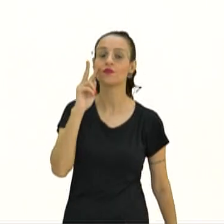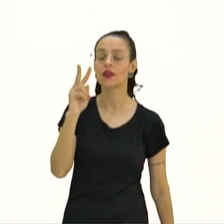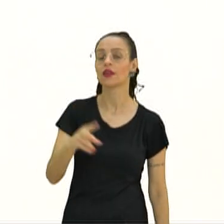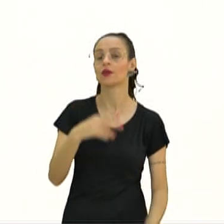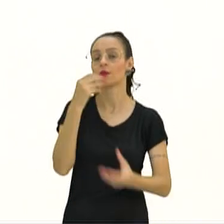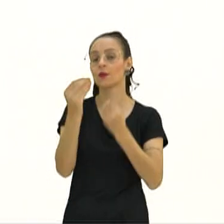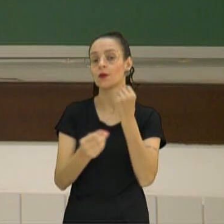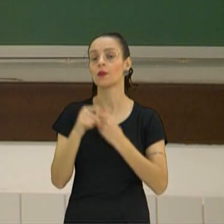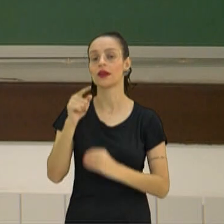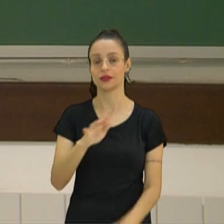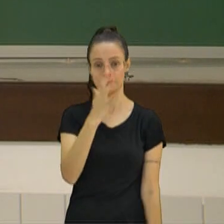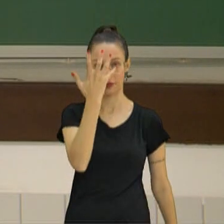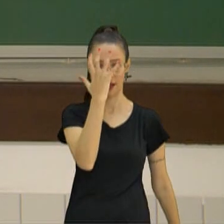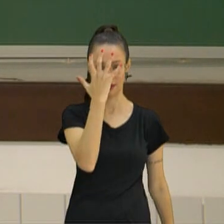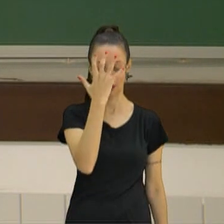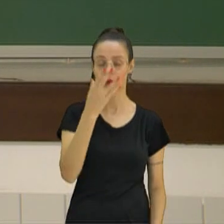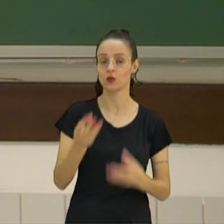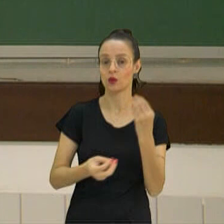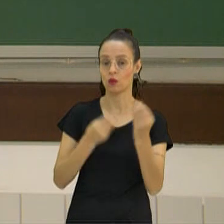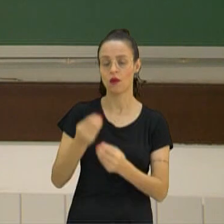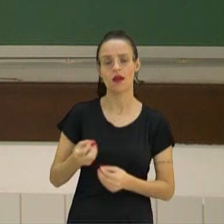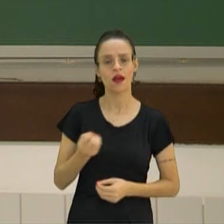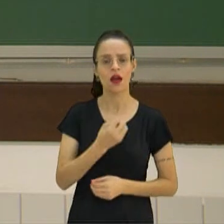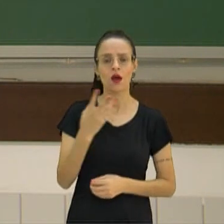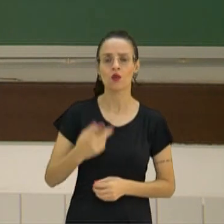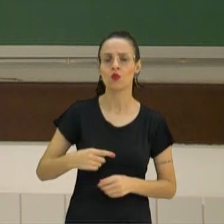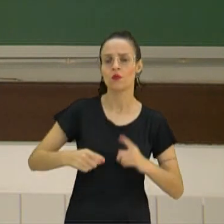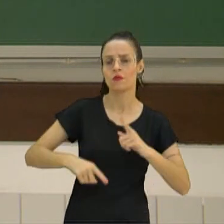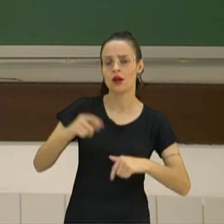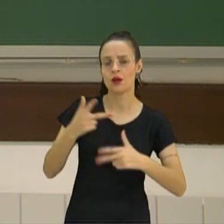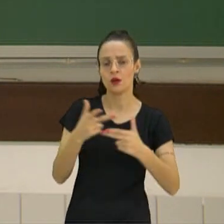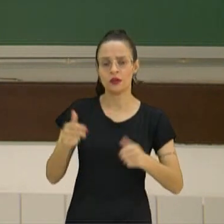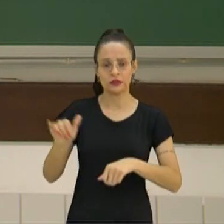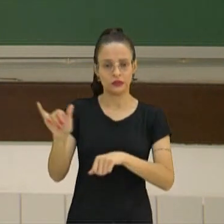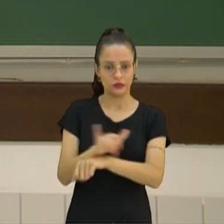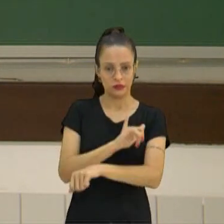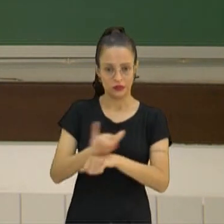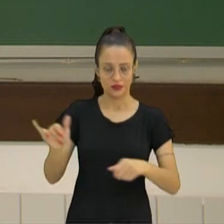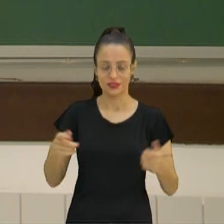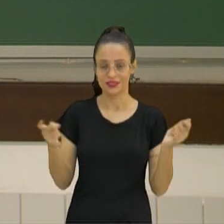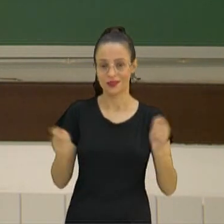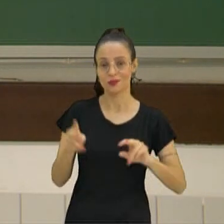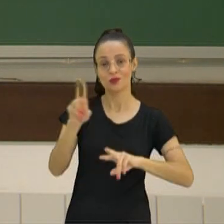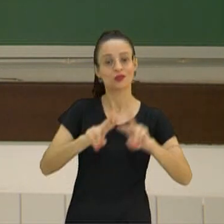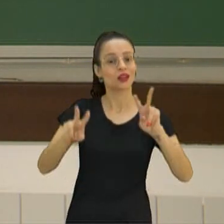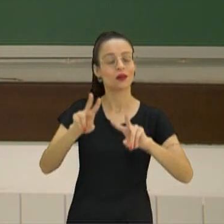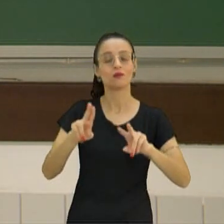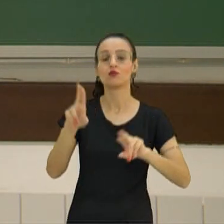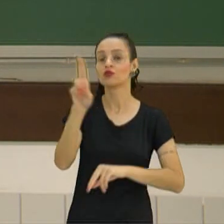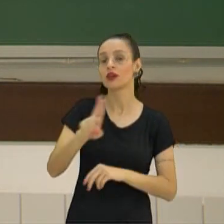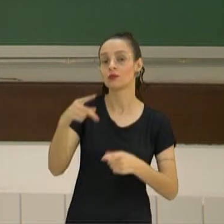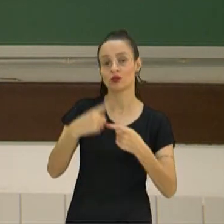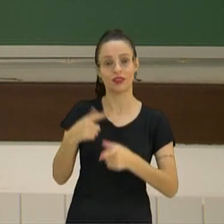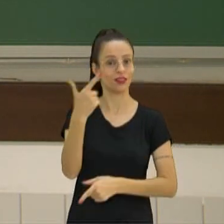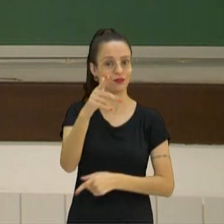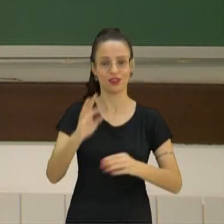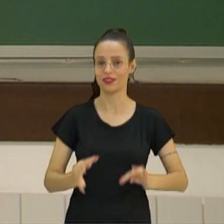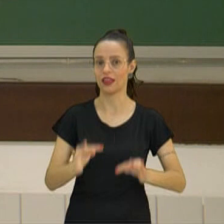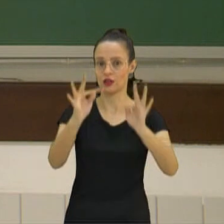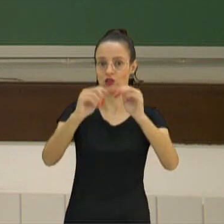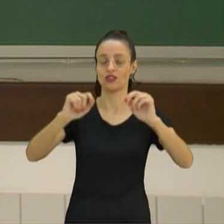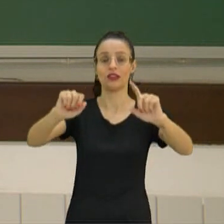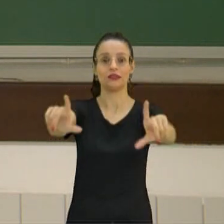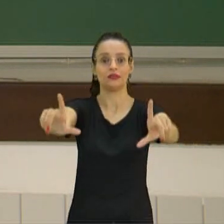eram essas máscaras então. Então tinha alguns recursos que se usavam porque não tinha tecnologia para